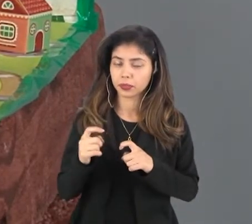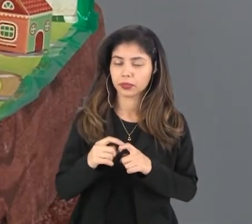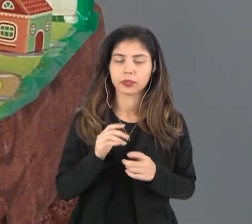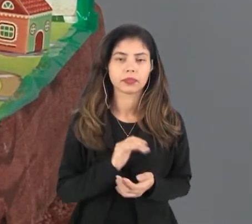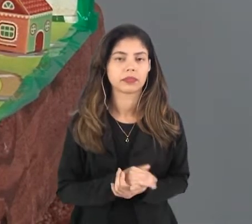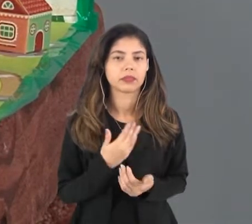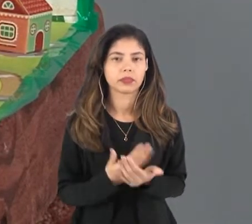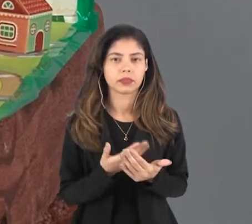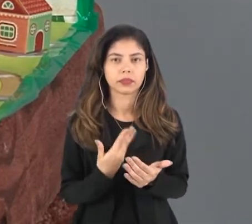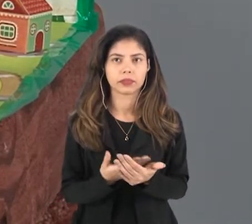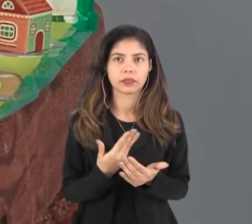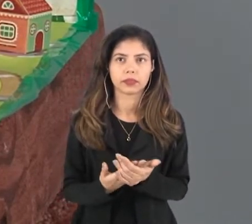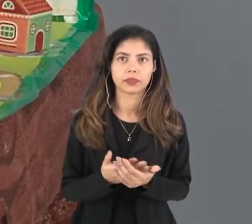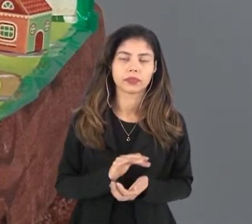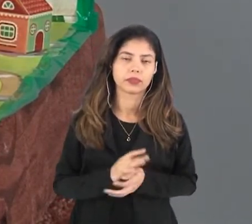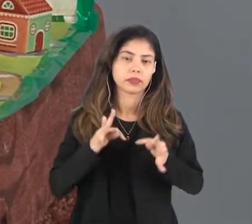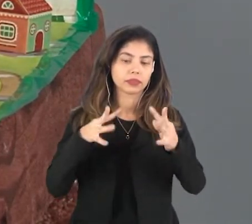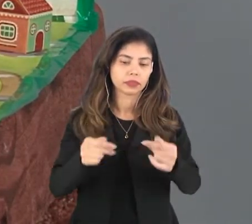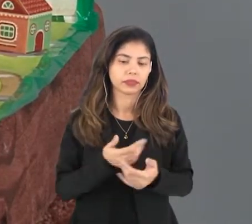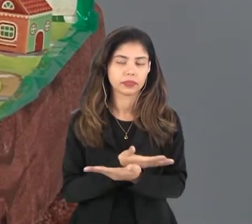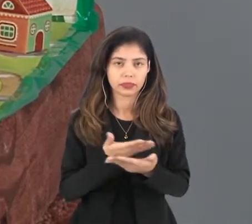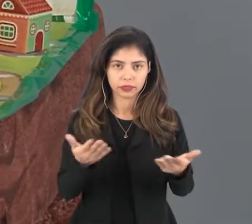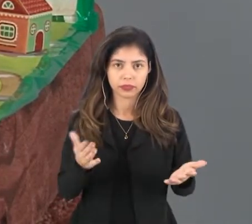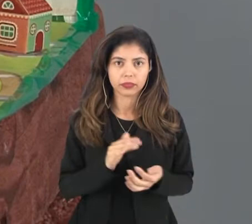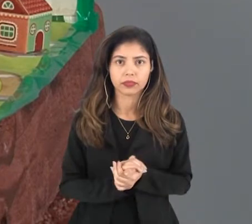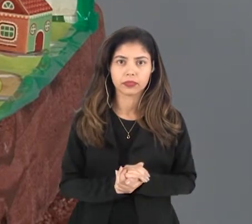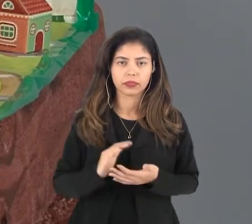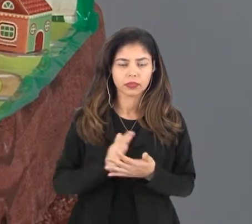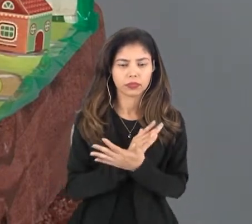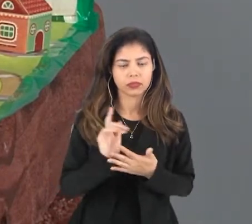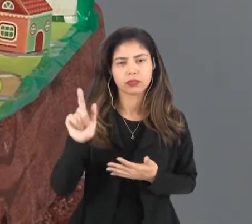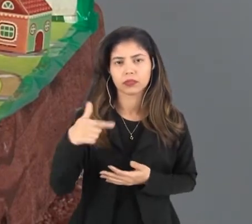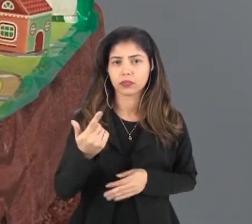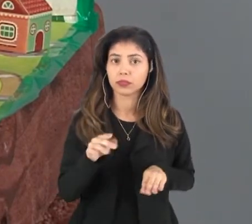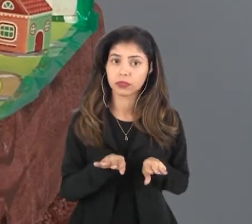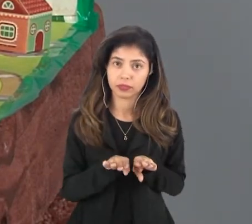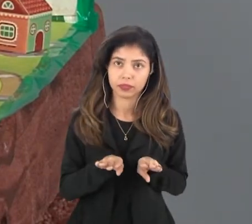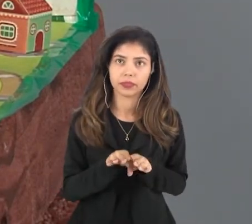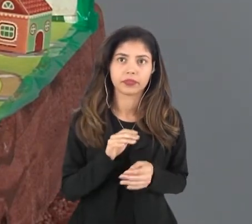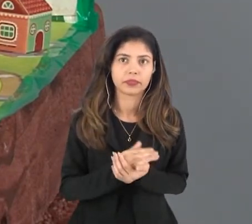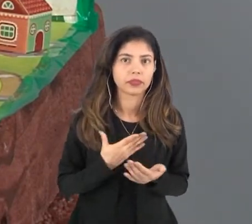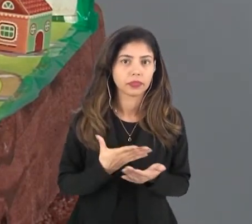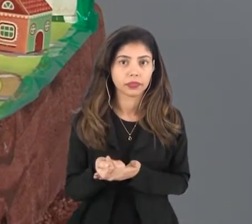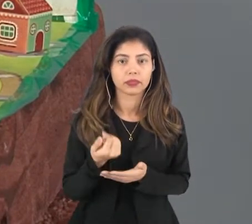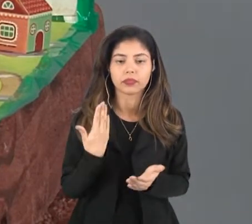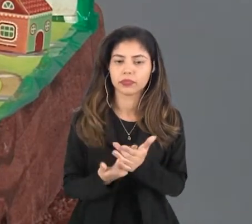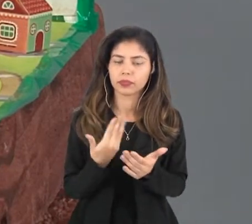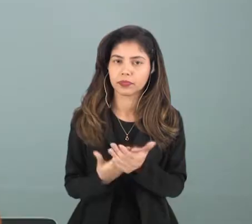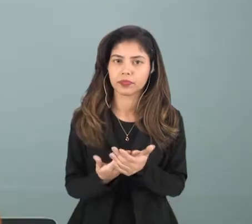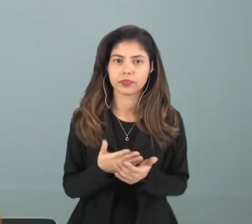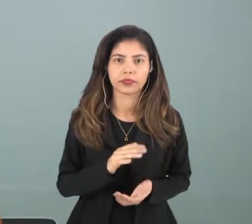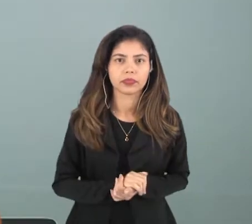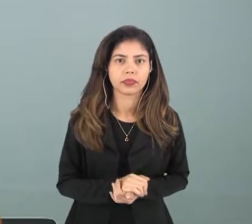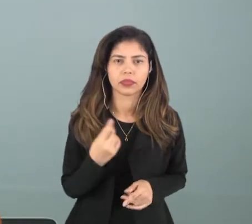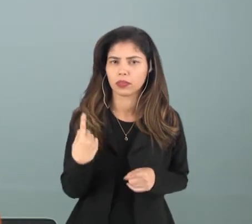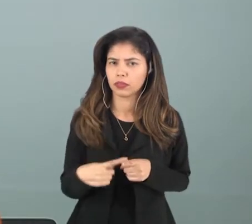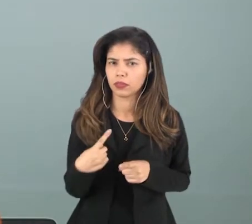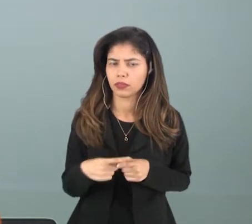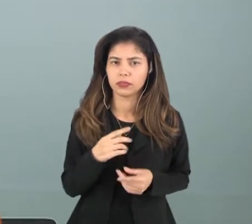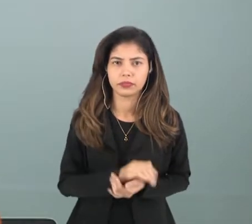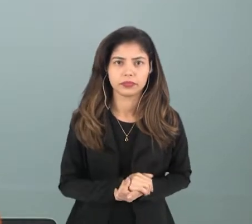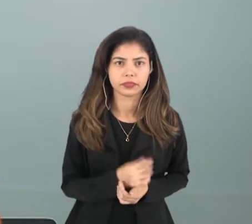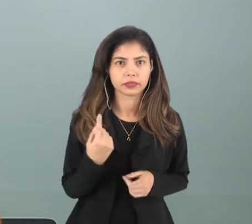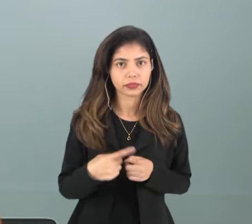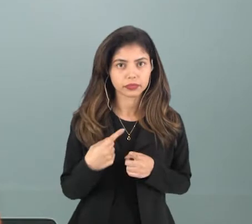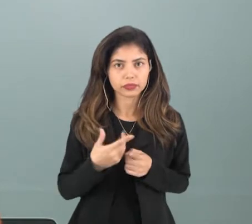estudar. Estão vendo aqui, ó? Todos esses aqui, ó, e alguns outros aqui vieram também, ó, em busca de estudo. Por quê? Porque